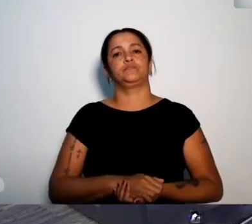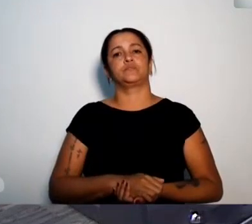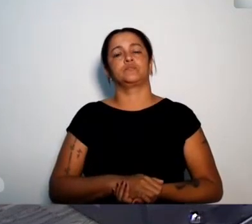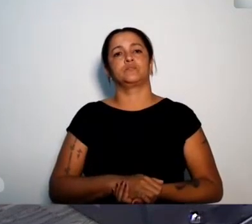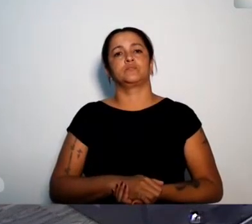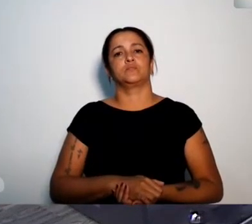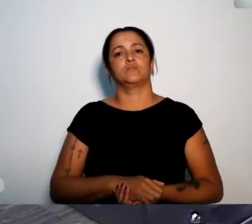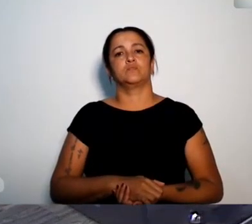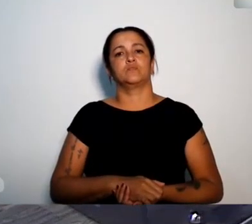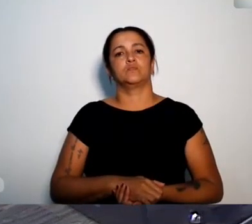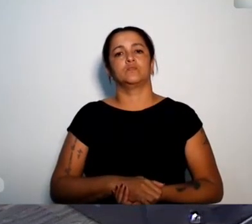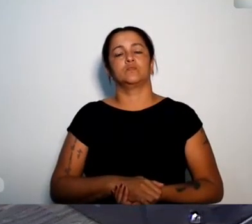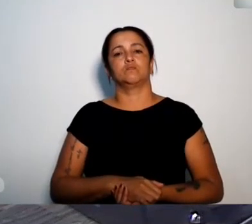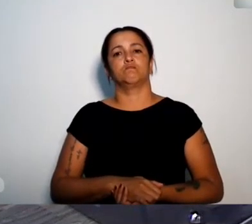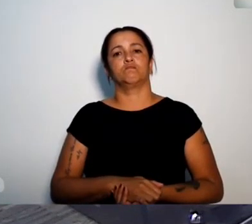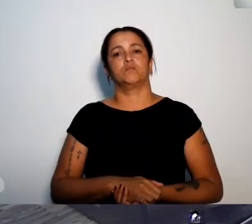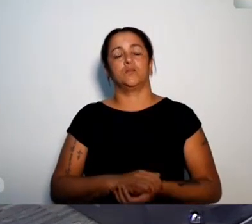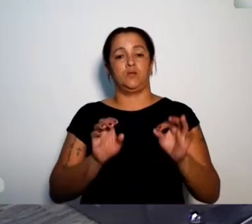Projeto de lei